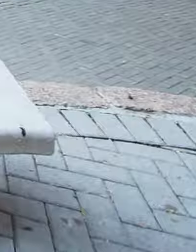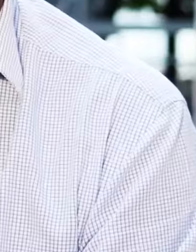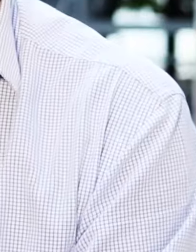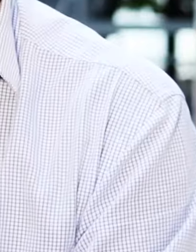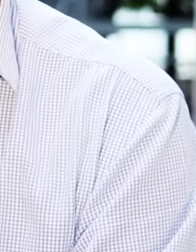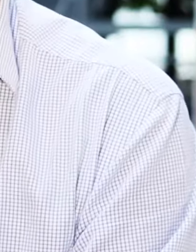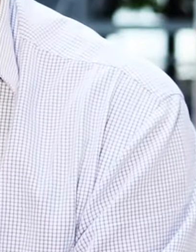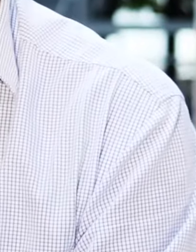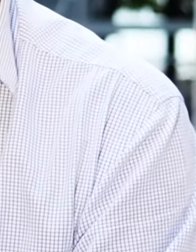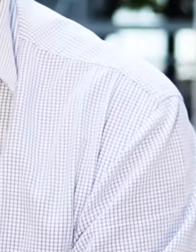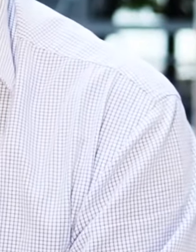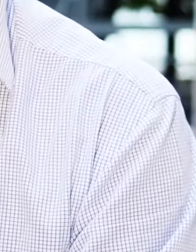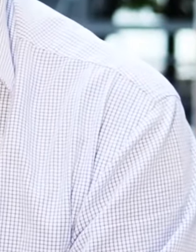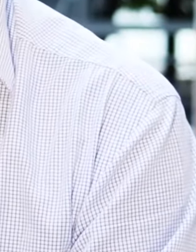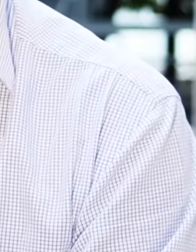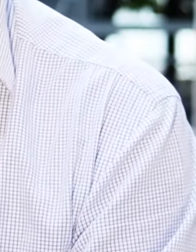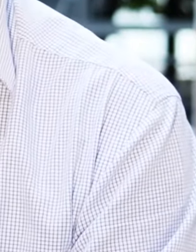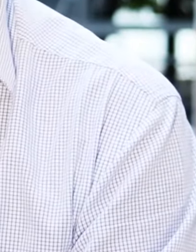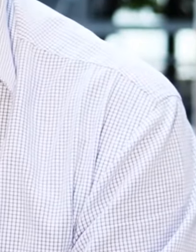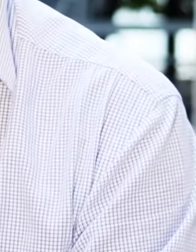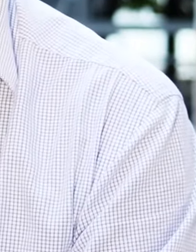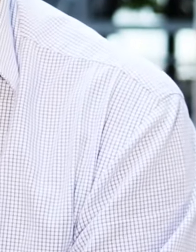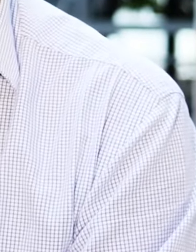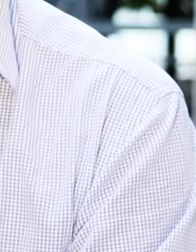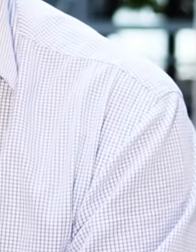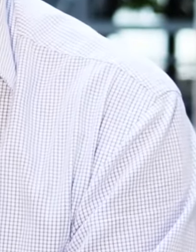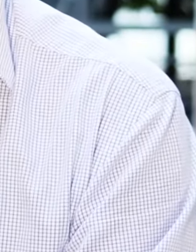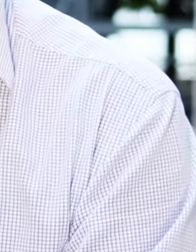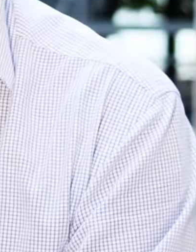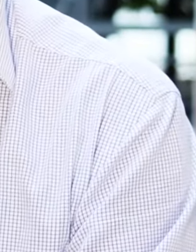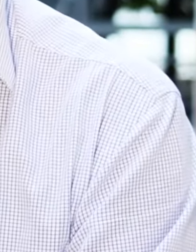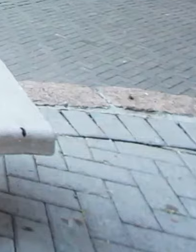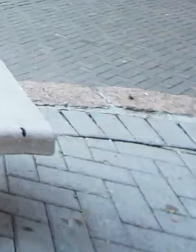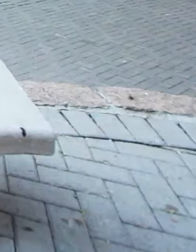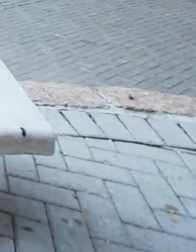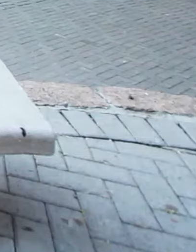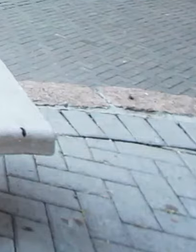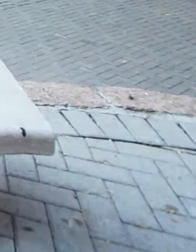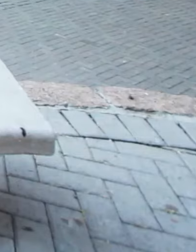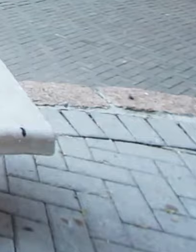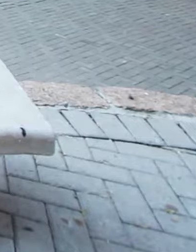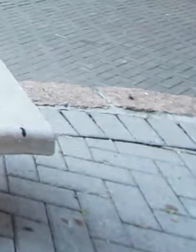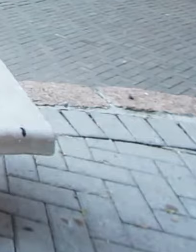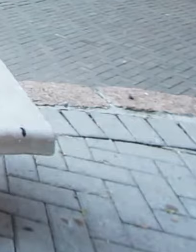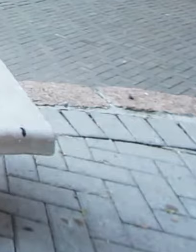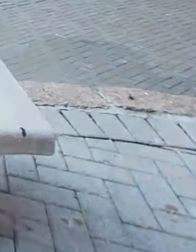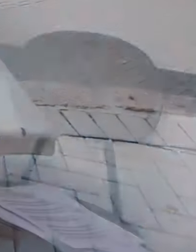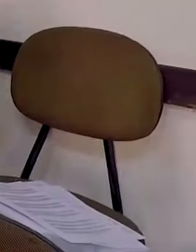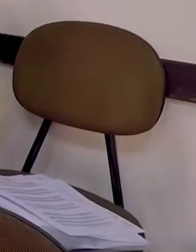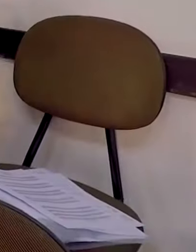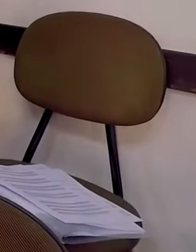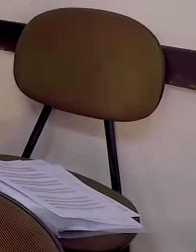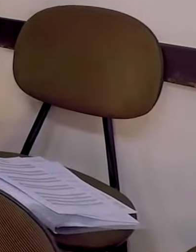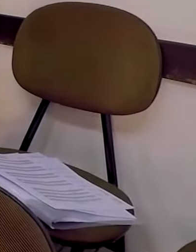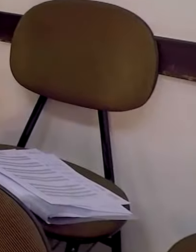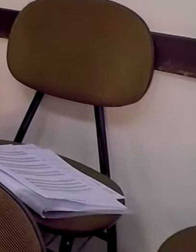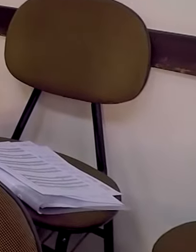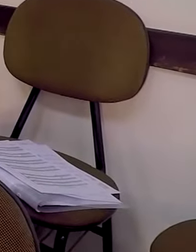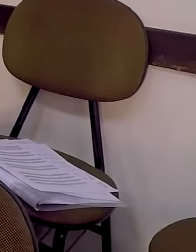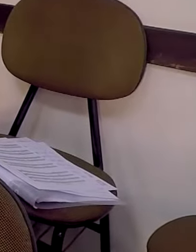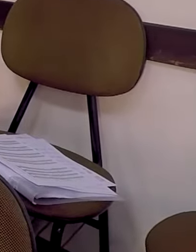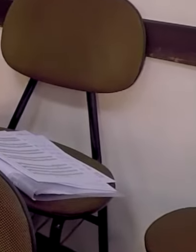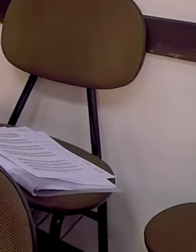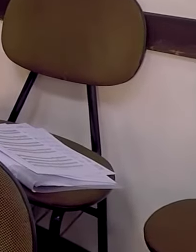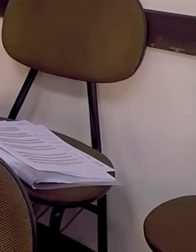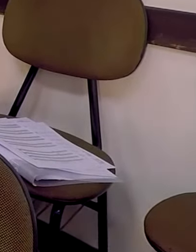sentir. Fé, para mim, é você fazer aquilo que você realmente acredita. Por isso, é